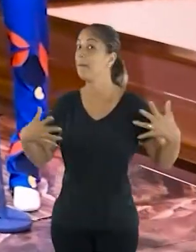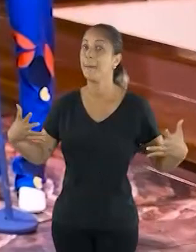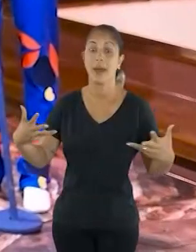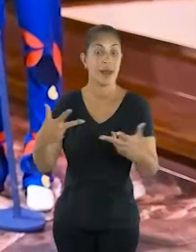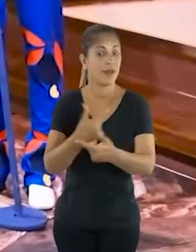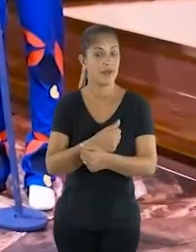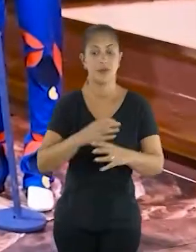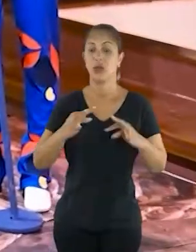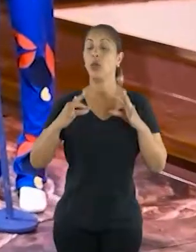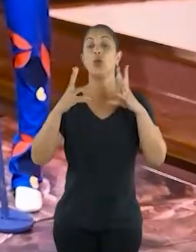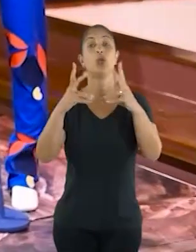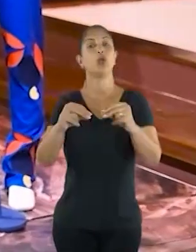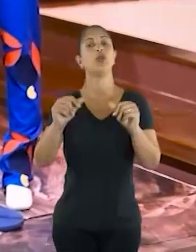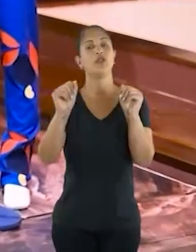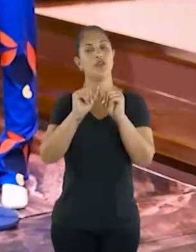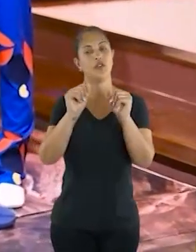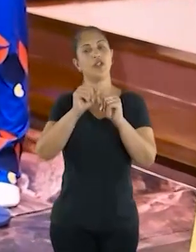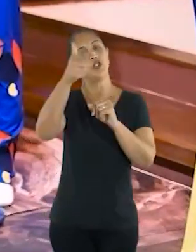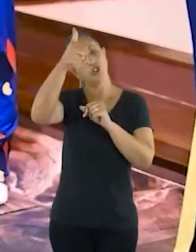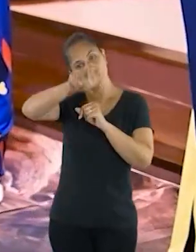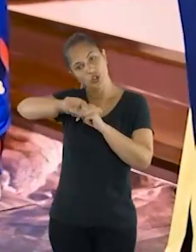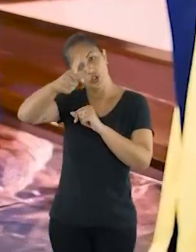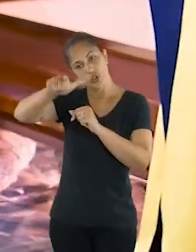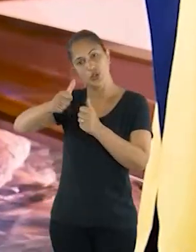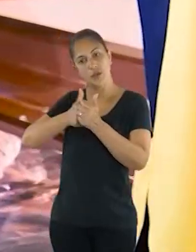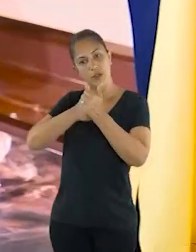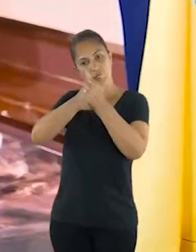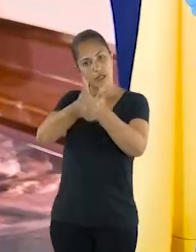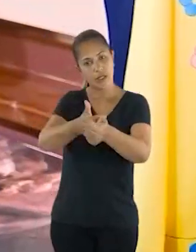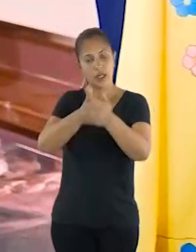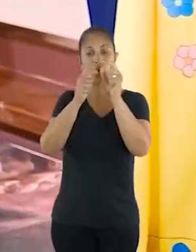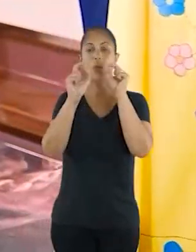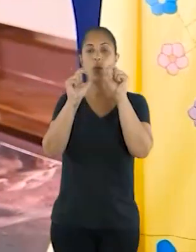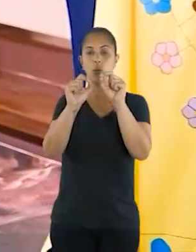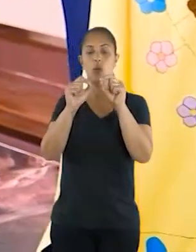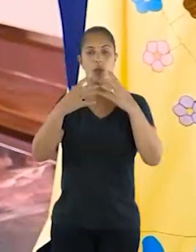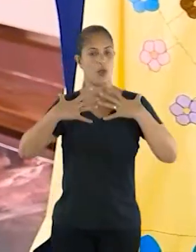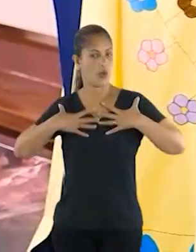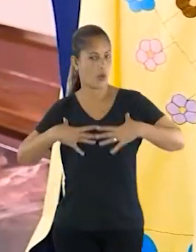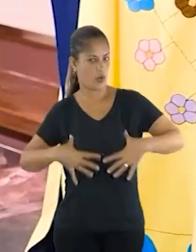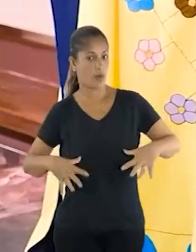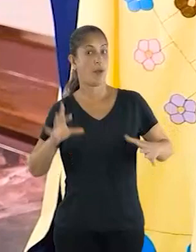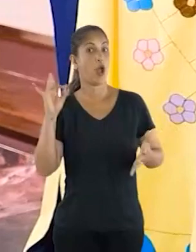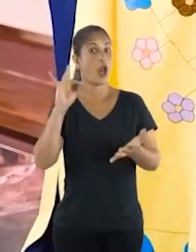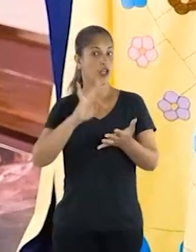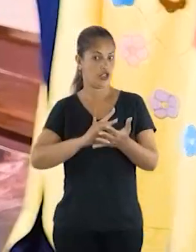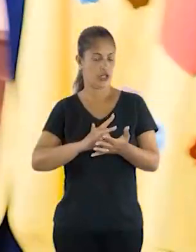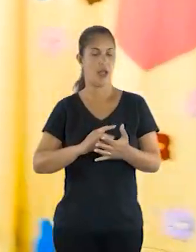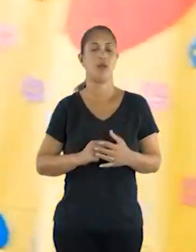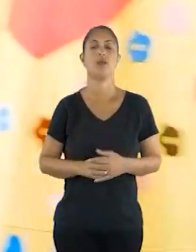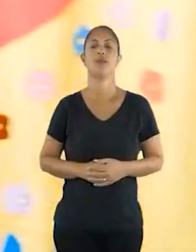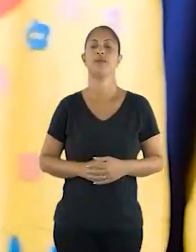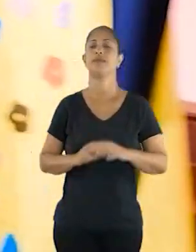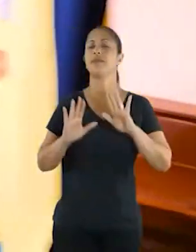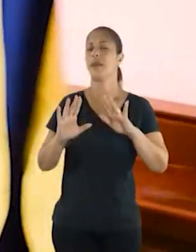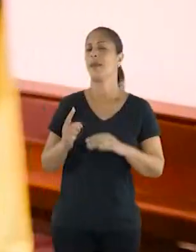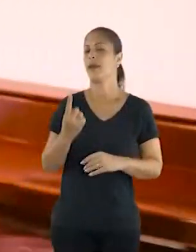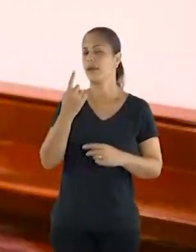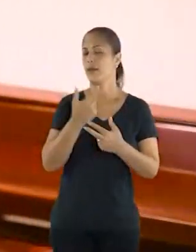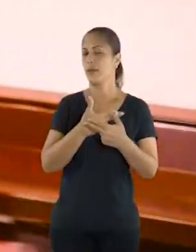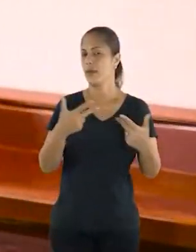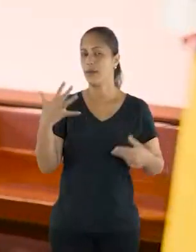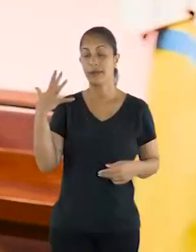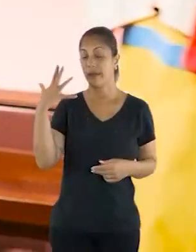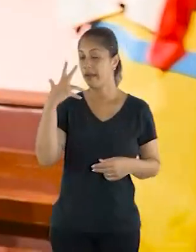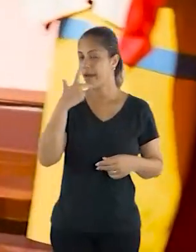maravilhosa. Então, tudo a gente refez de acordo com os figurinos originais. E aí tem uma coisa